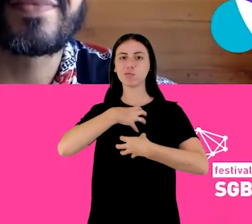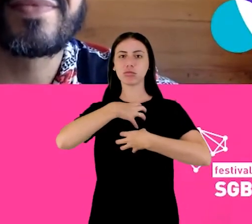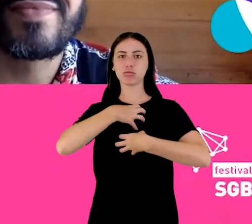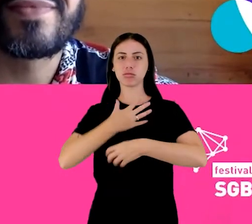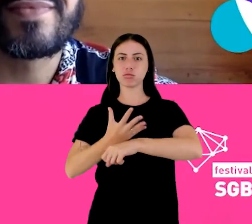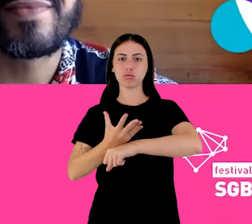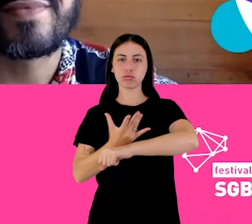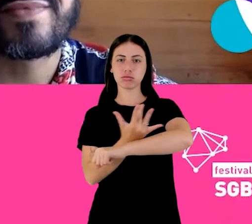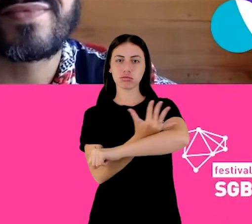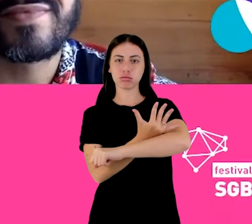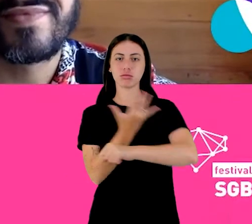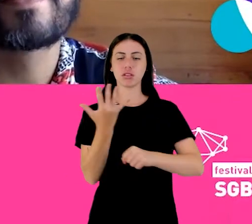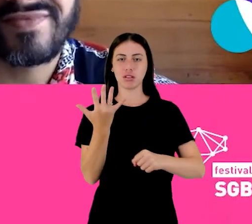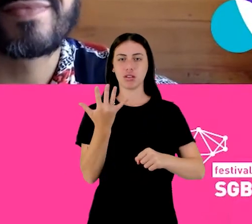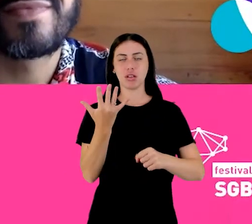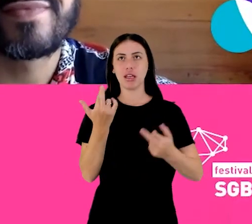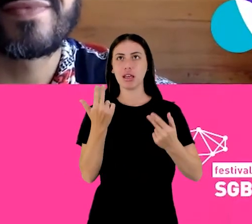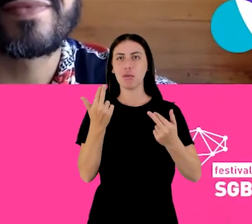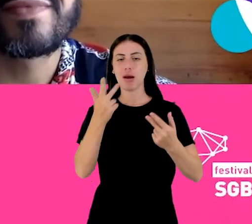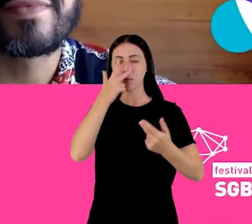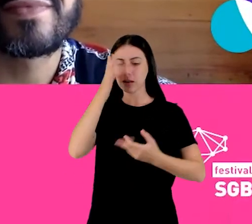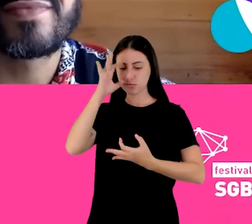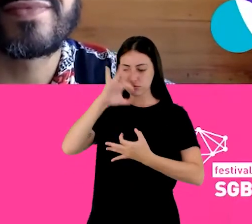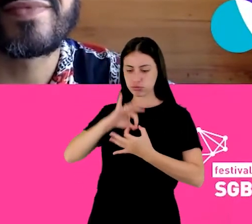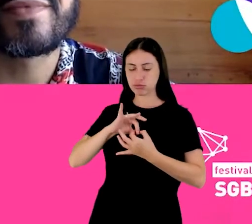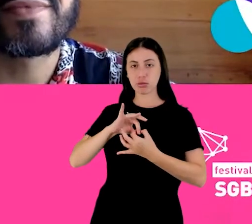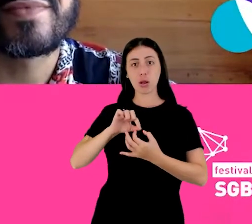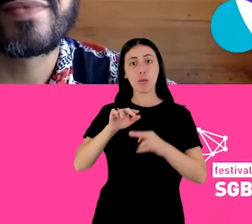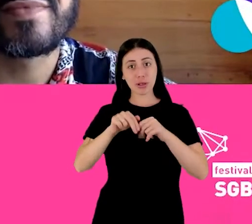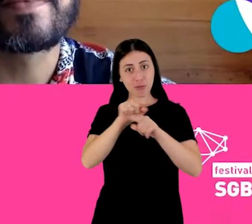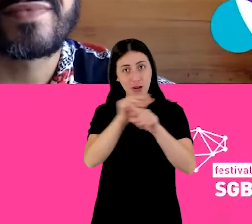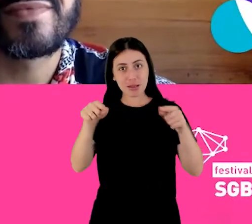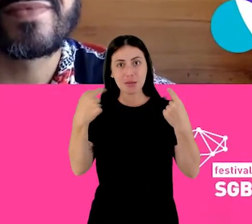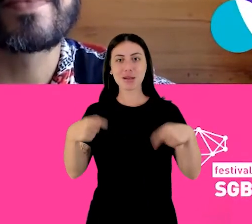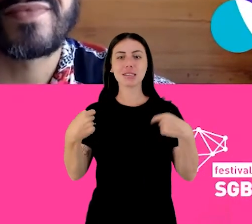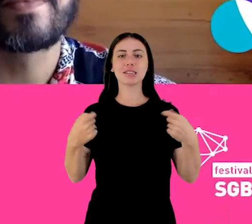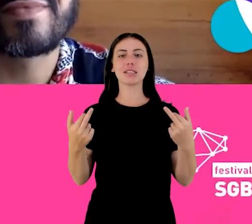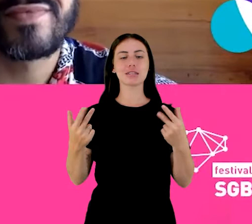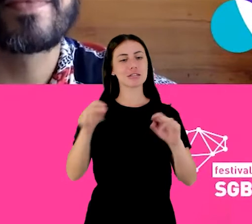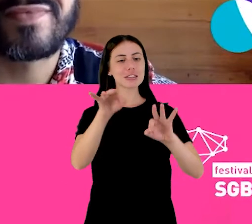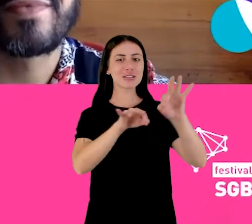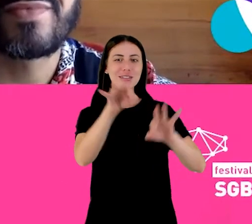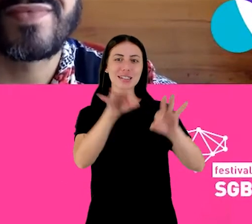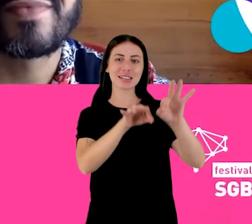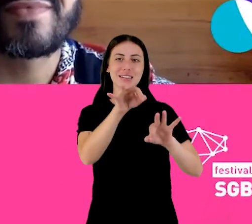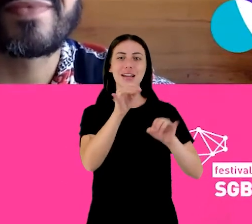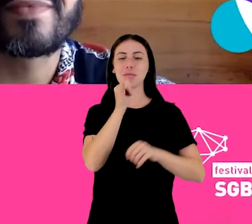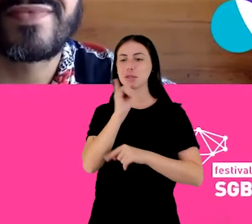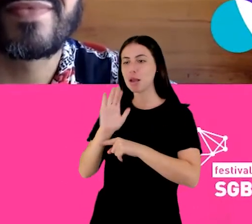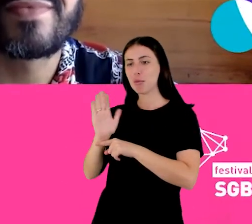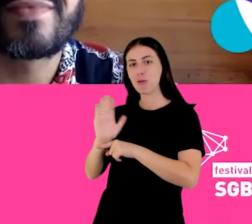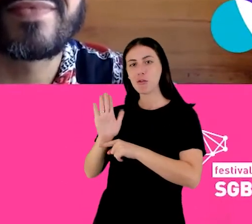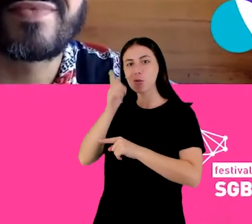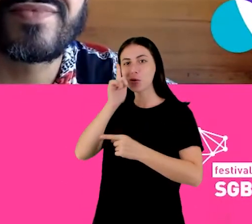lá mexidas, sabe? De alguma forma fez um sentido na vida delas, deu um clique ou deu um gatilho, e aí